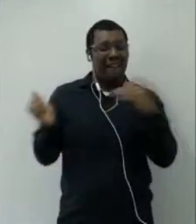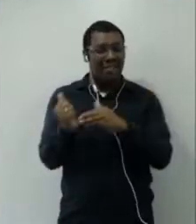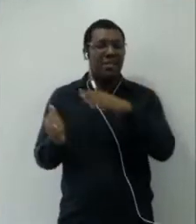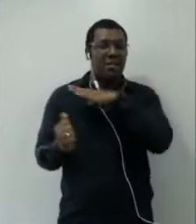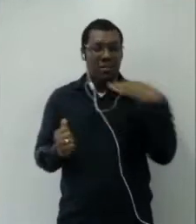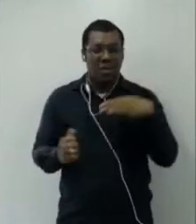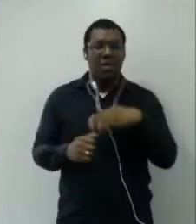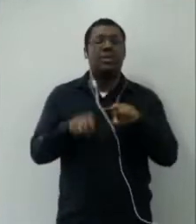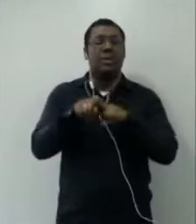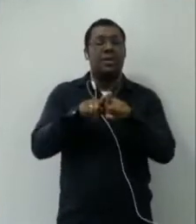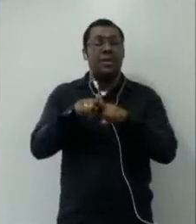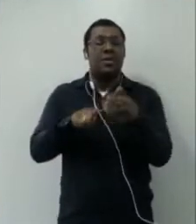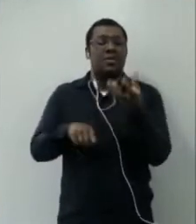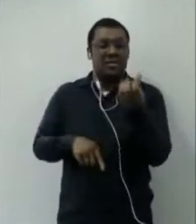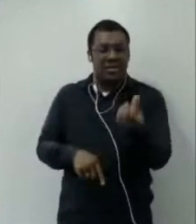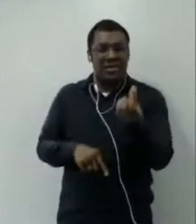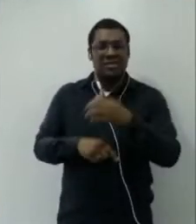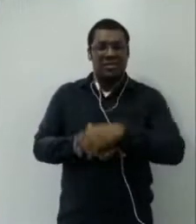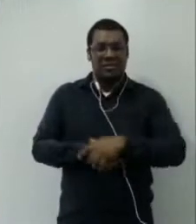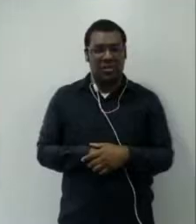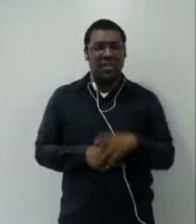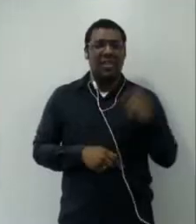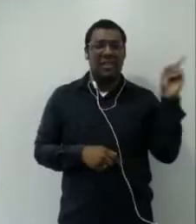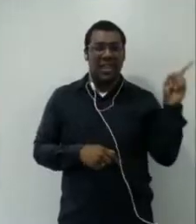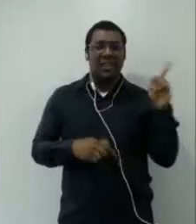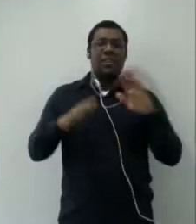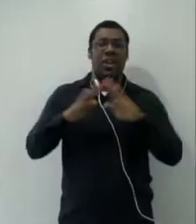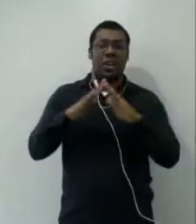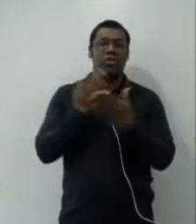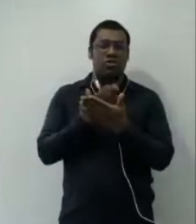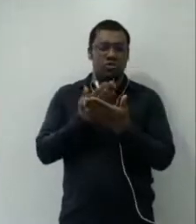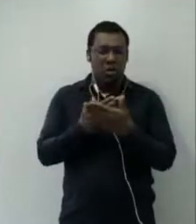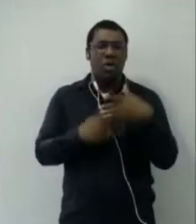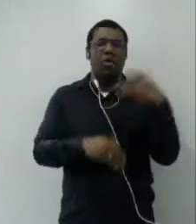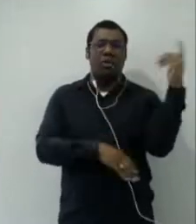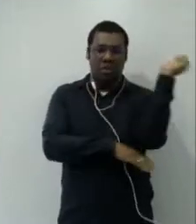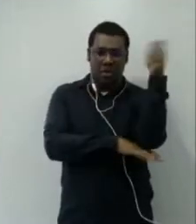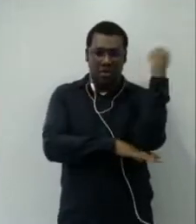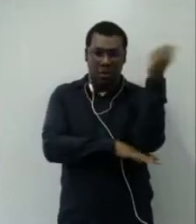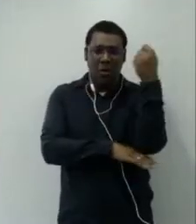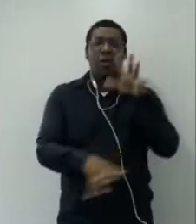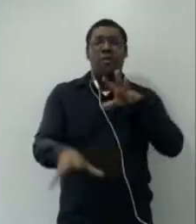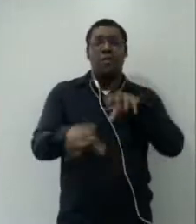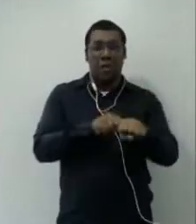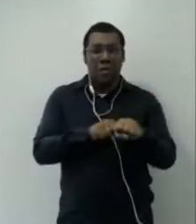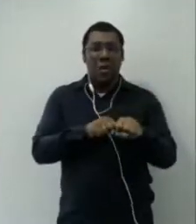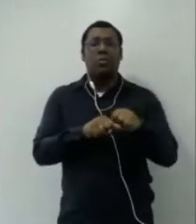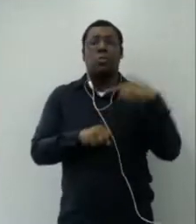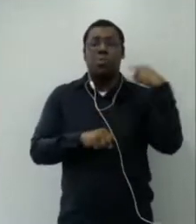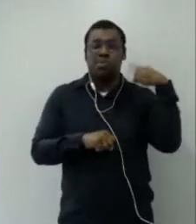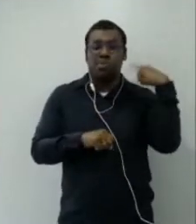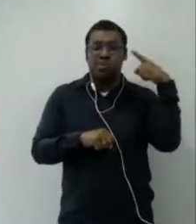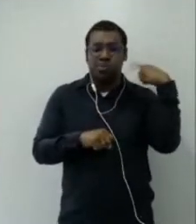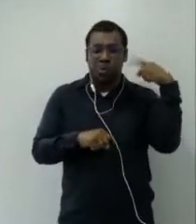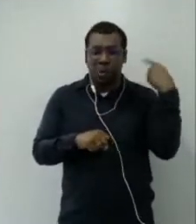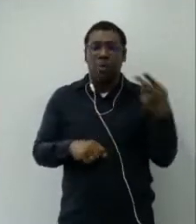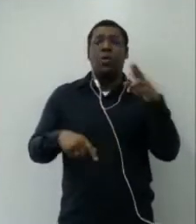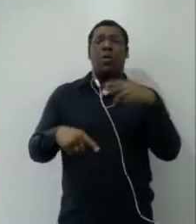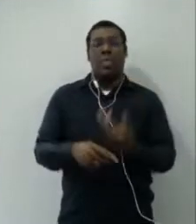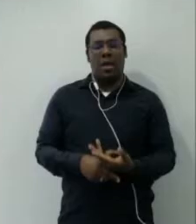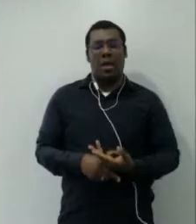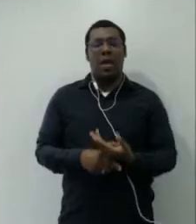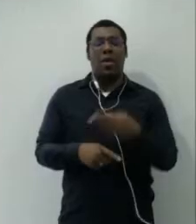Paulo estudou no lendário Colégio Anchieta, em Porto Alegre, formou-se em Direito na Pontifícia Universidade Católica do Rio Grande do